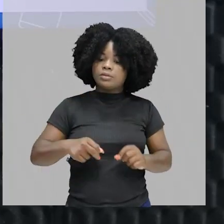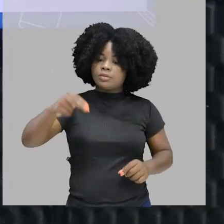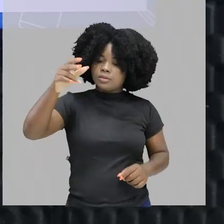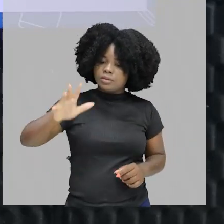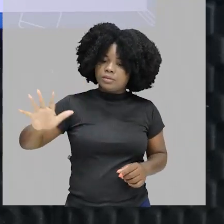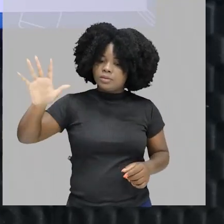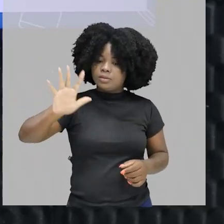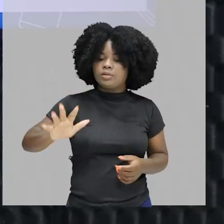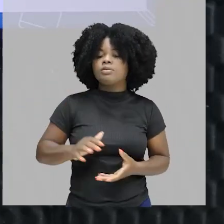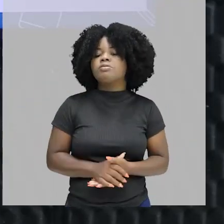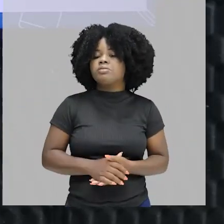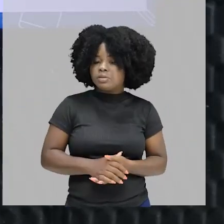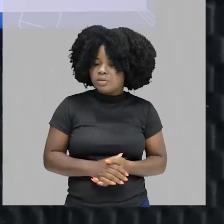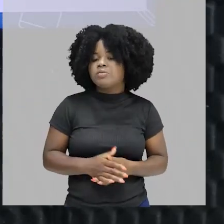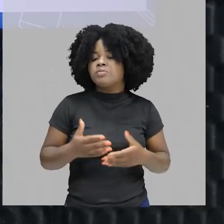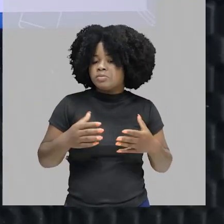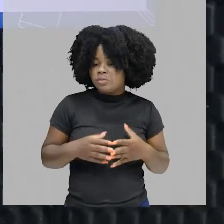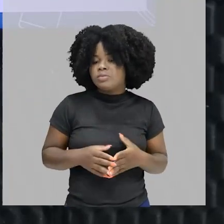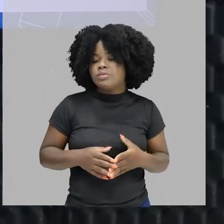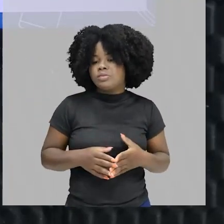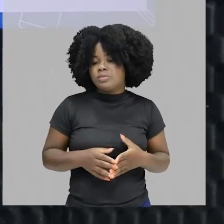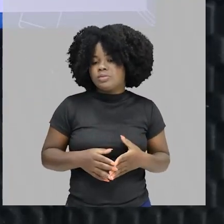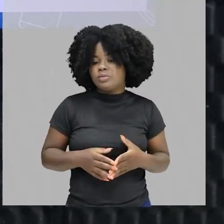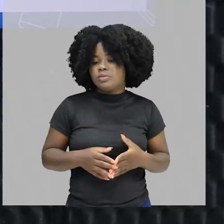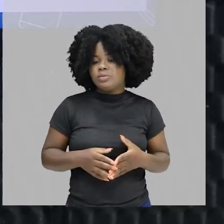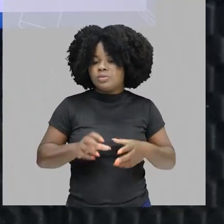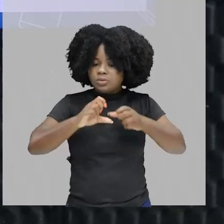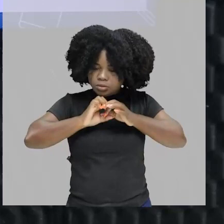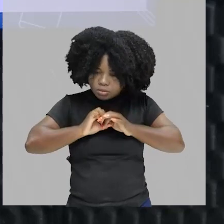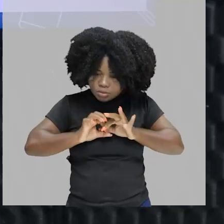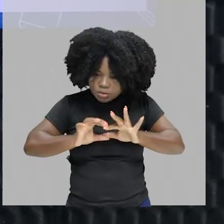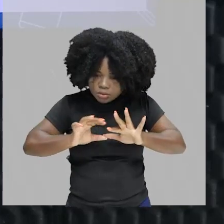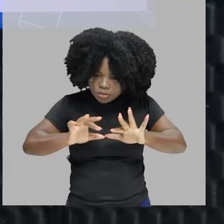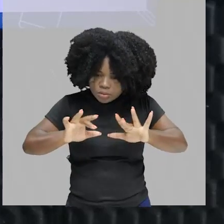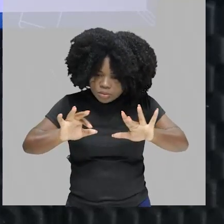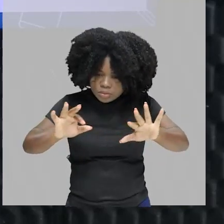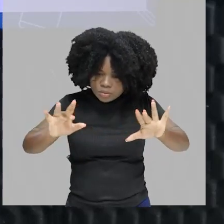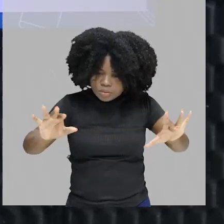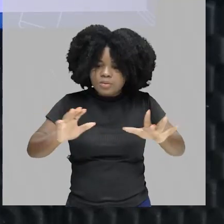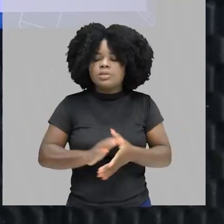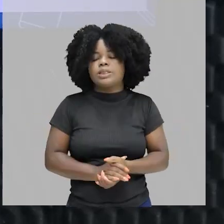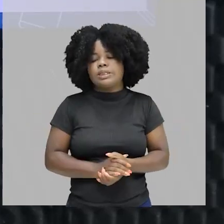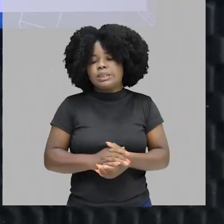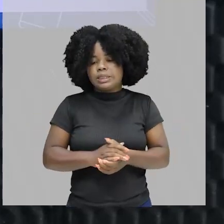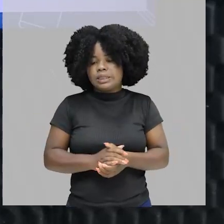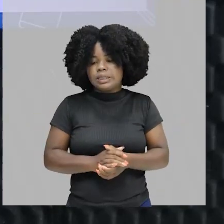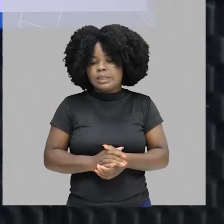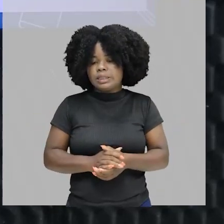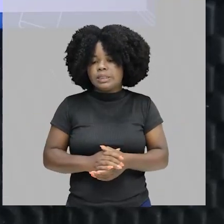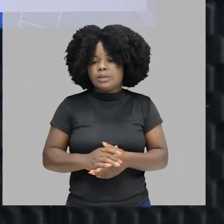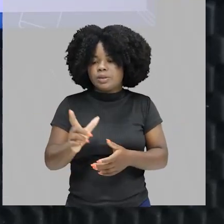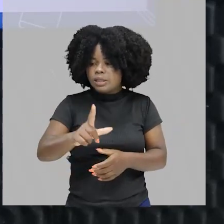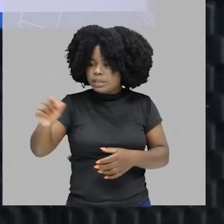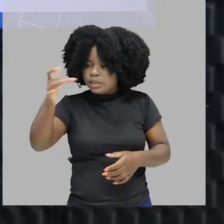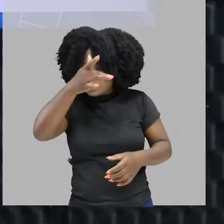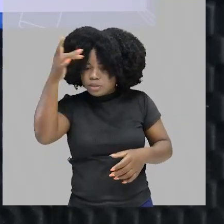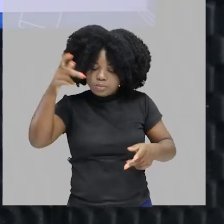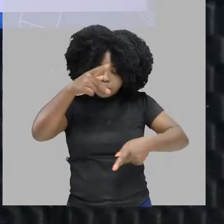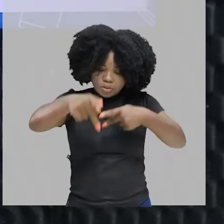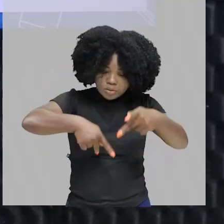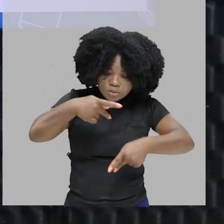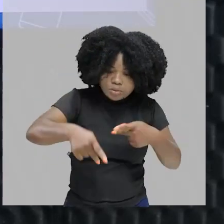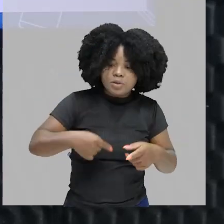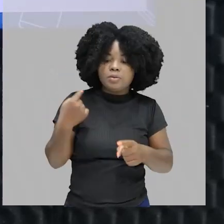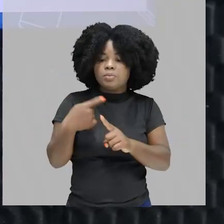estar em grande destaque na emigração de pessoas, ou seja, na saída de pessoas. Por quê, Marcos? Principalmente por